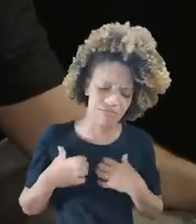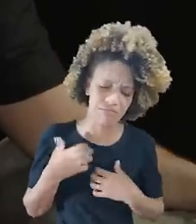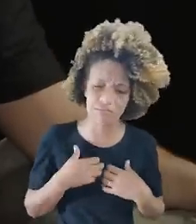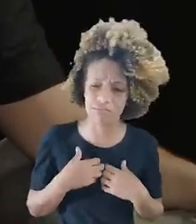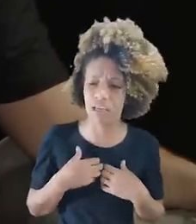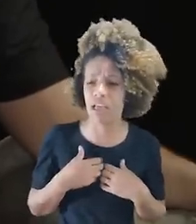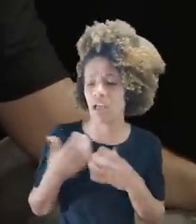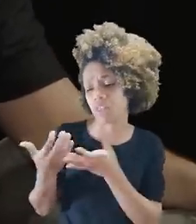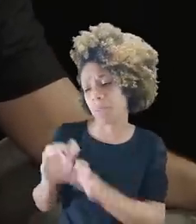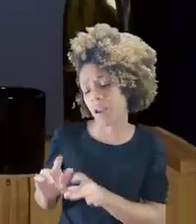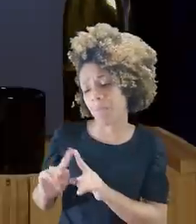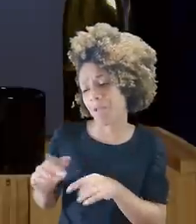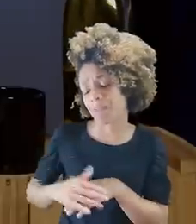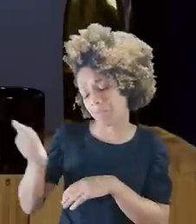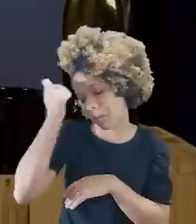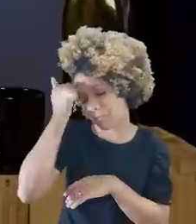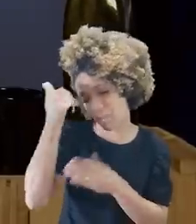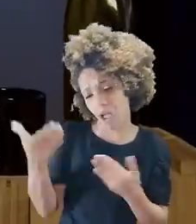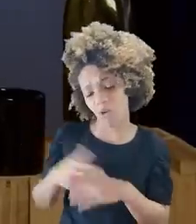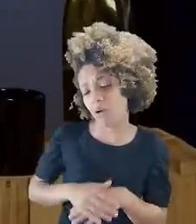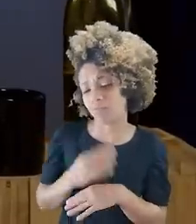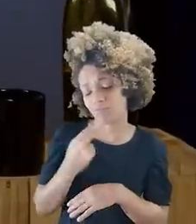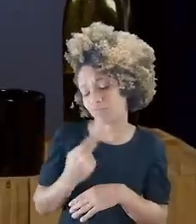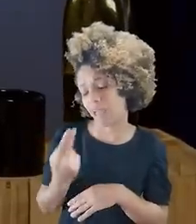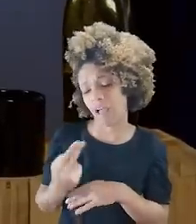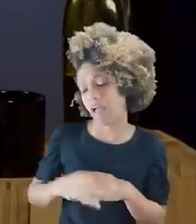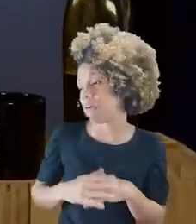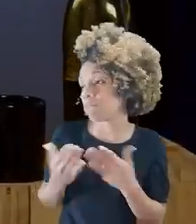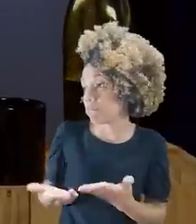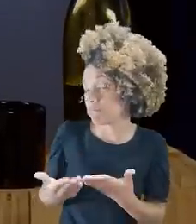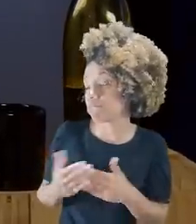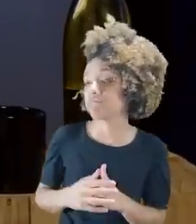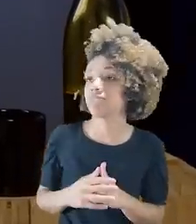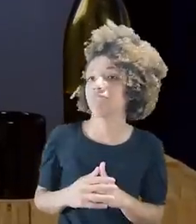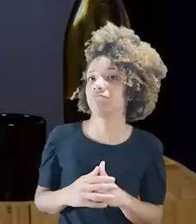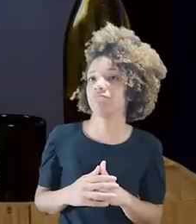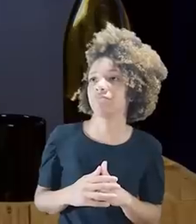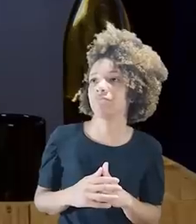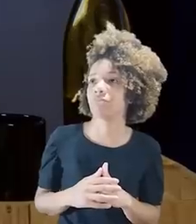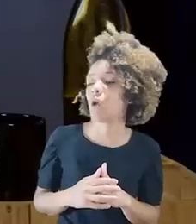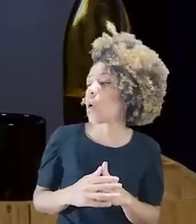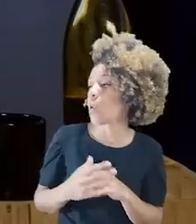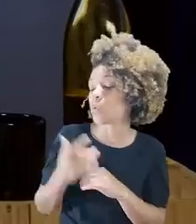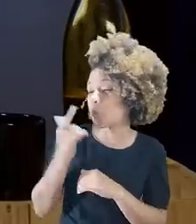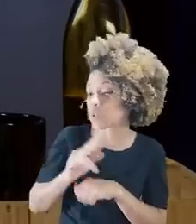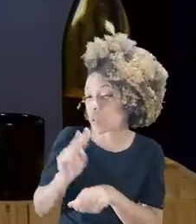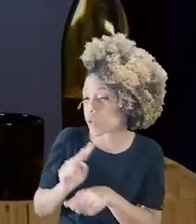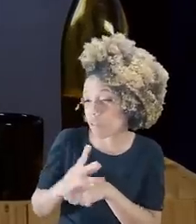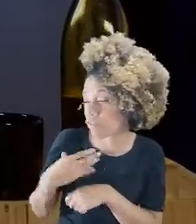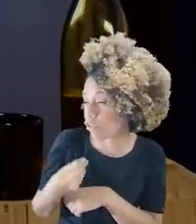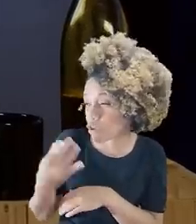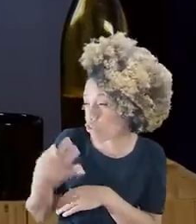frente então a sua importância é muito grande no mundo de todo mundo quer ser uma Tiazinha entendeu então sim claro eu entendi completamente eu e é isso que eu queria fazer meu